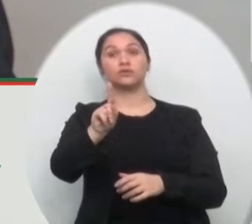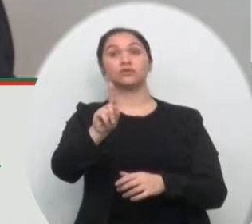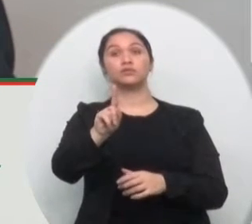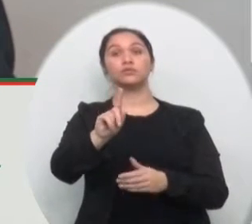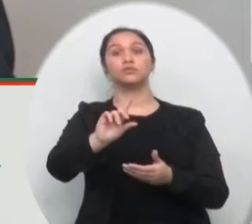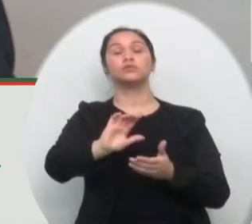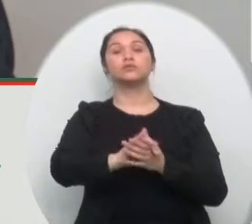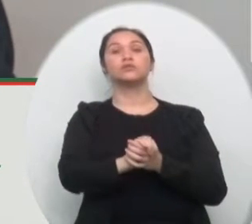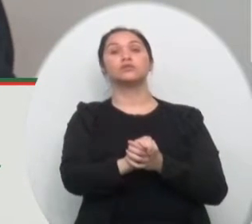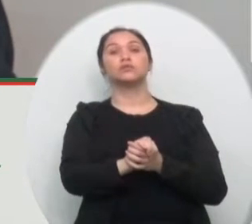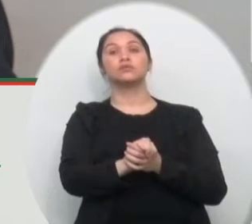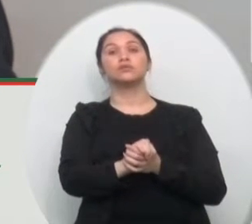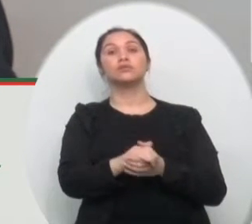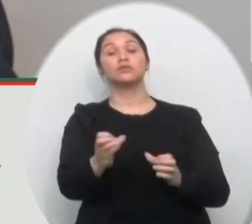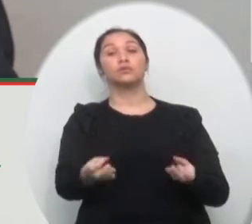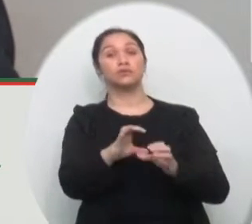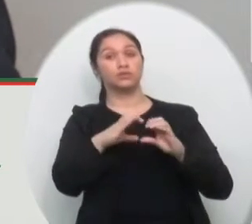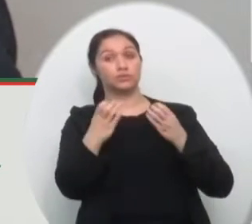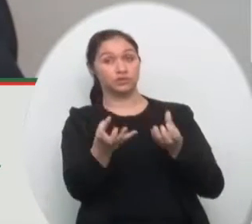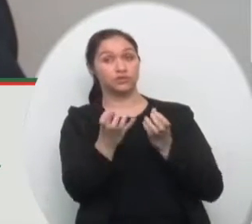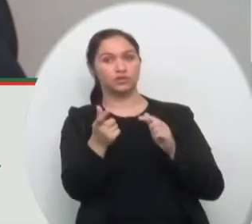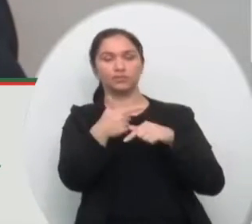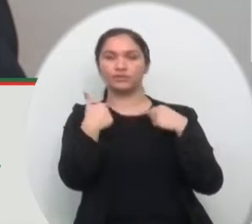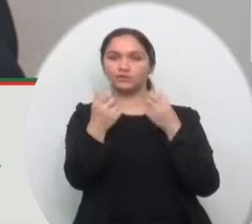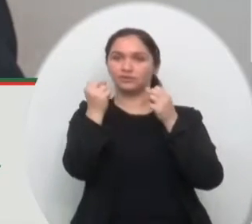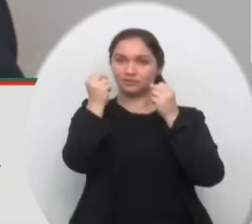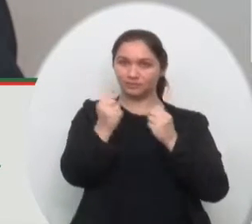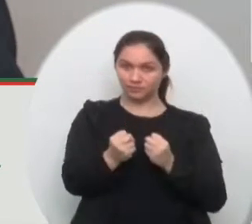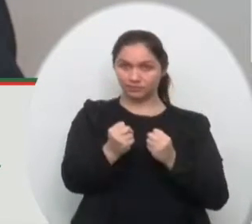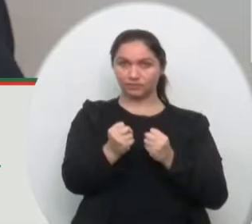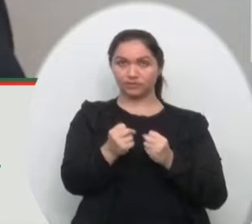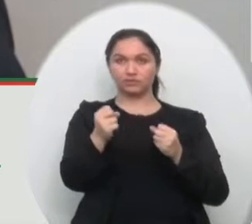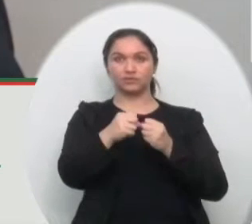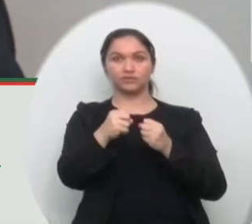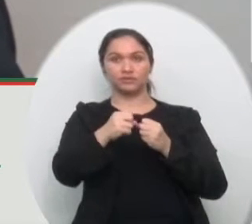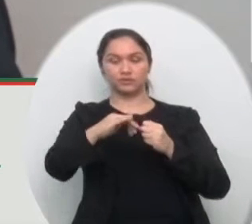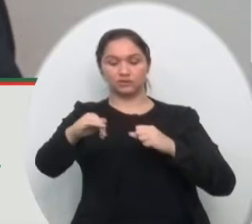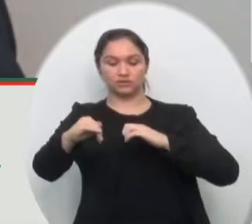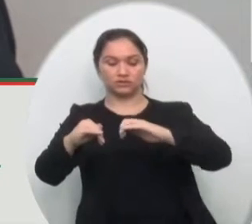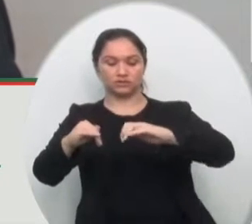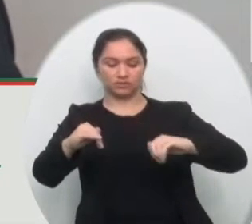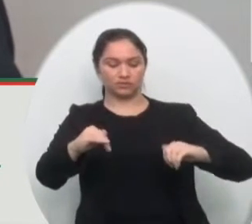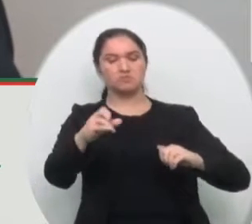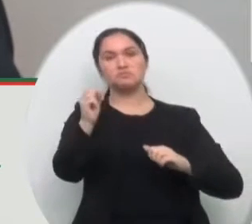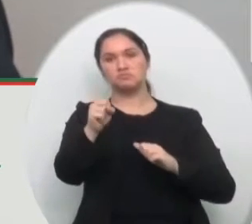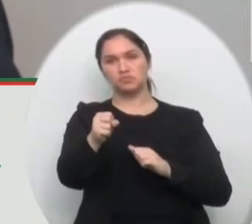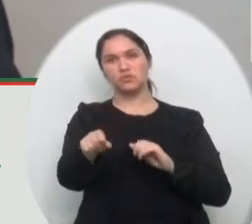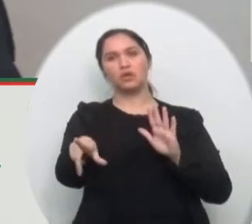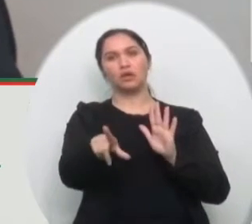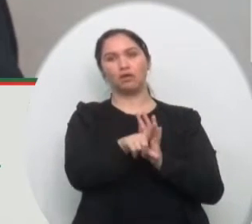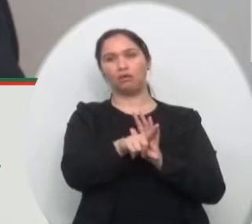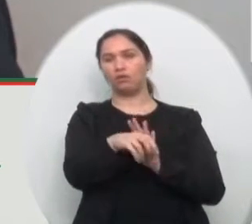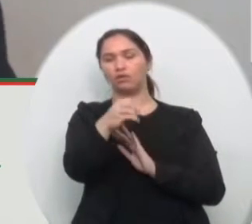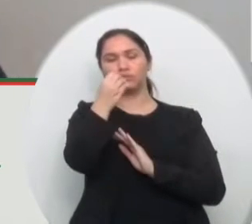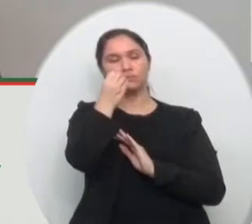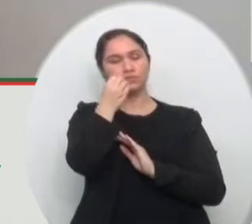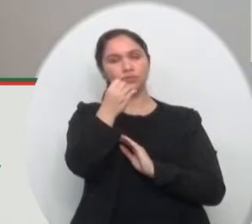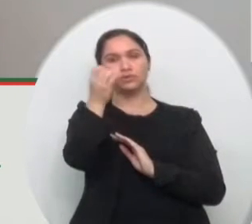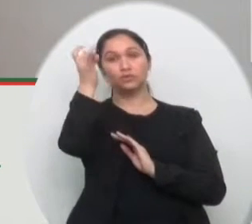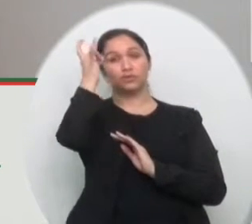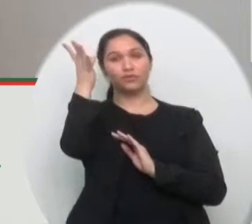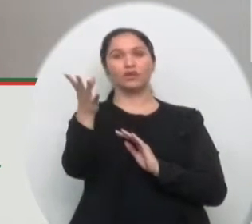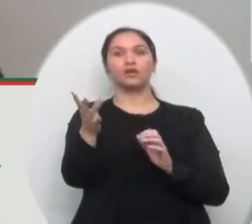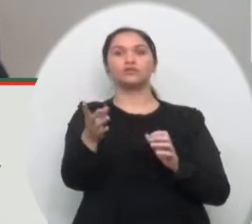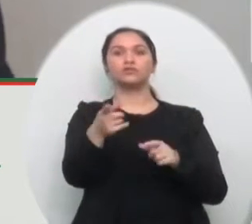fica à disposição da comunidade. Perfeito? Isso tudo é legalizado, é lei, basta entrar e verificar, é coisa muito tranquila. Boa